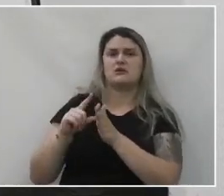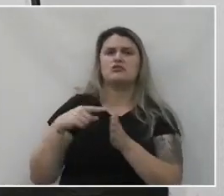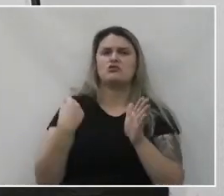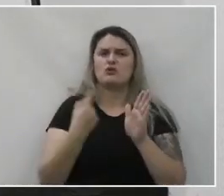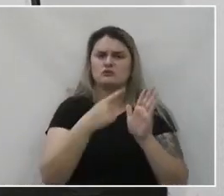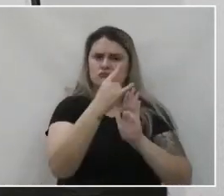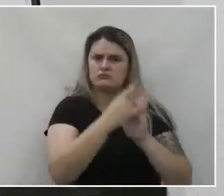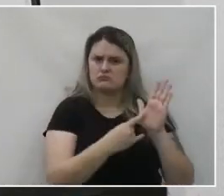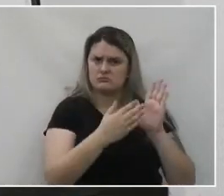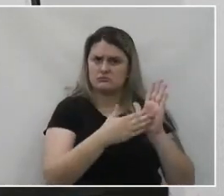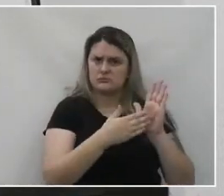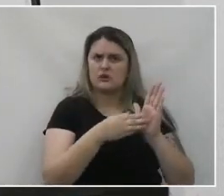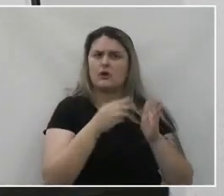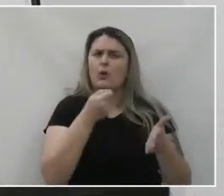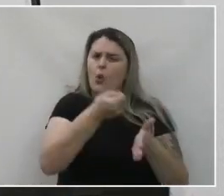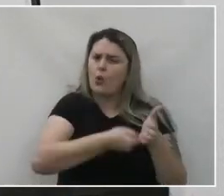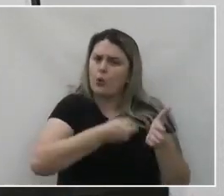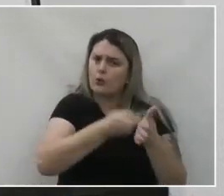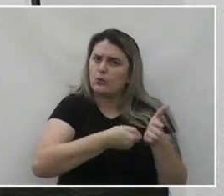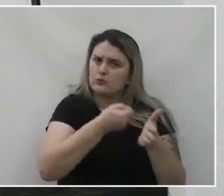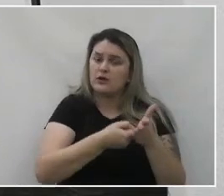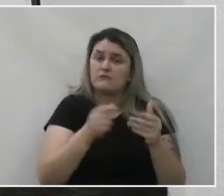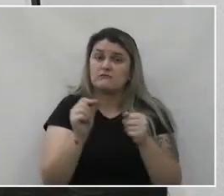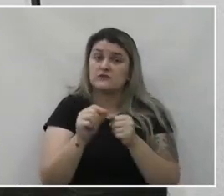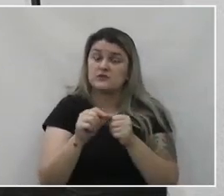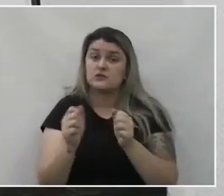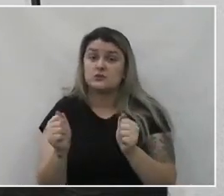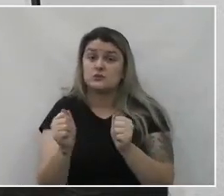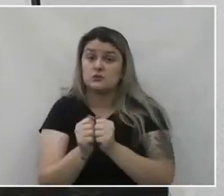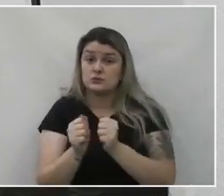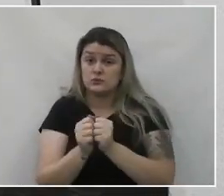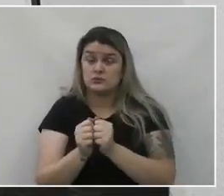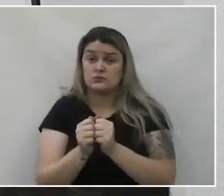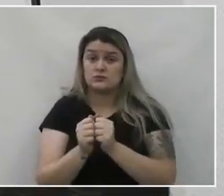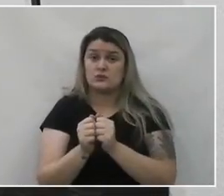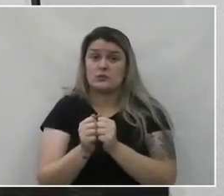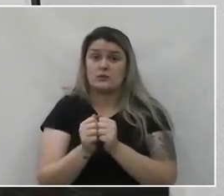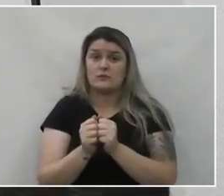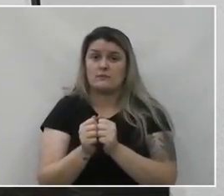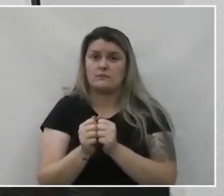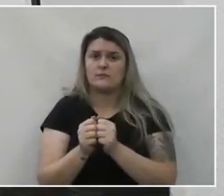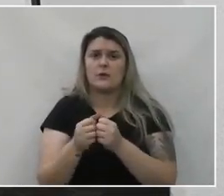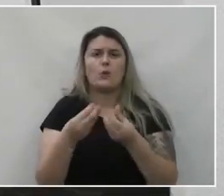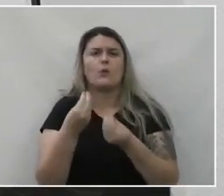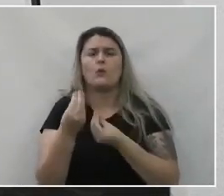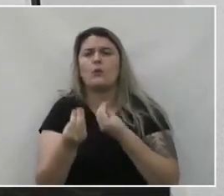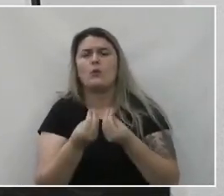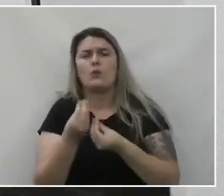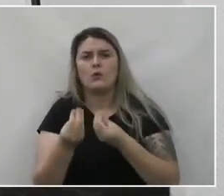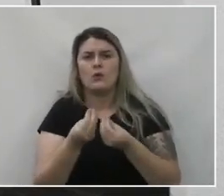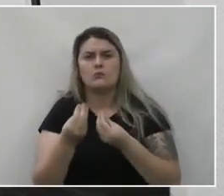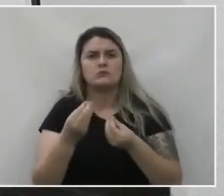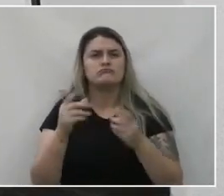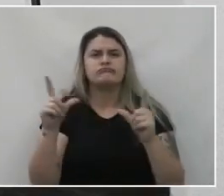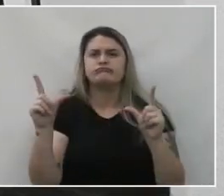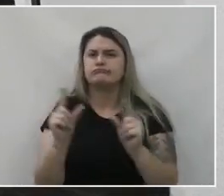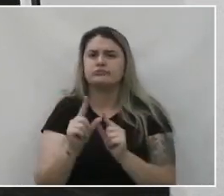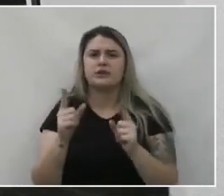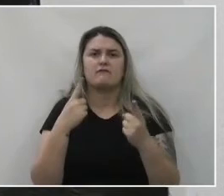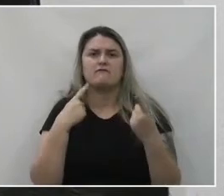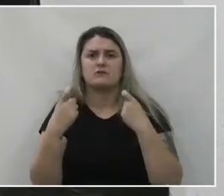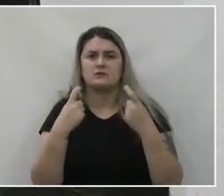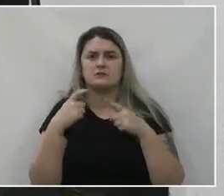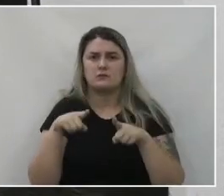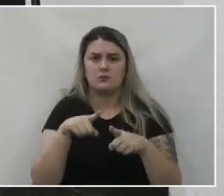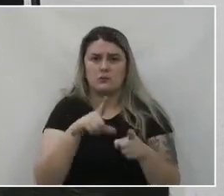repúdio, lutaremos continuamente para estabelecer, juntamente das partes citadas, mecanismos que ajudem a erradicar a violência contra